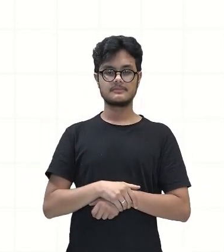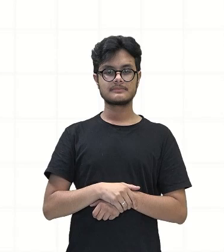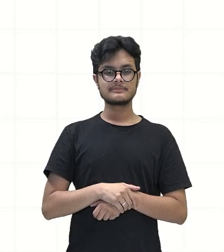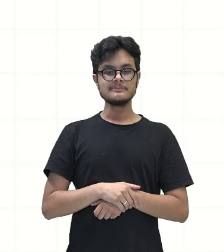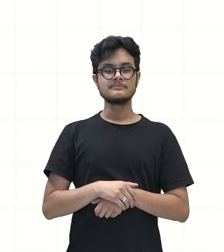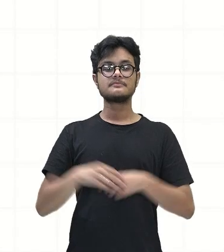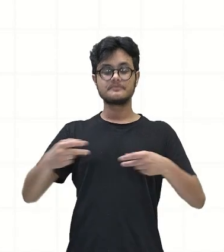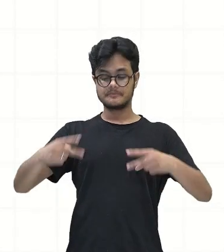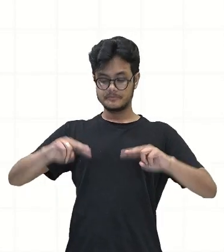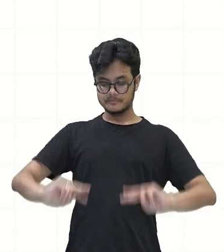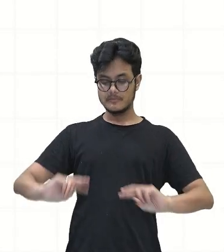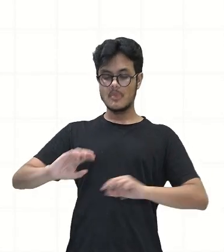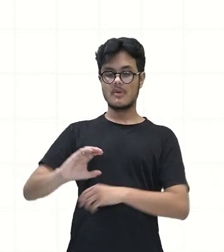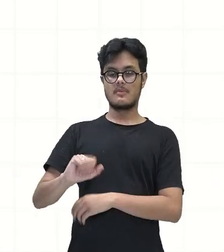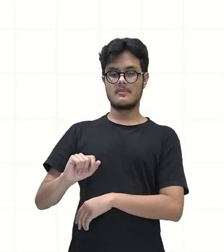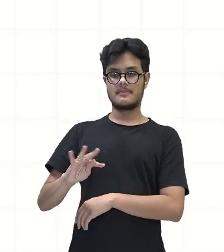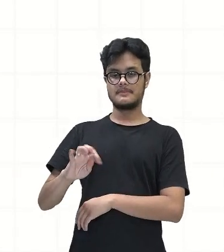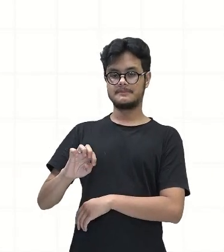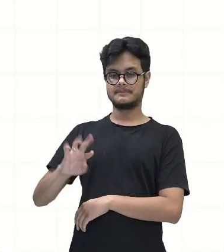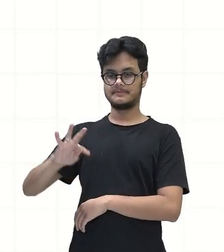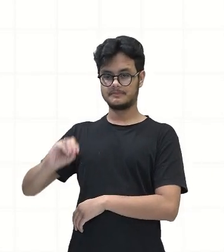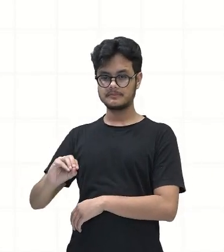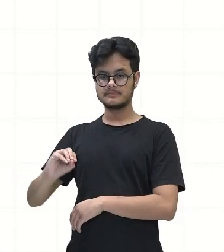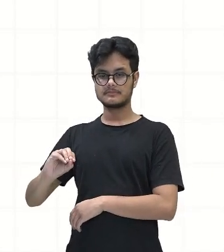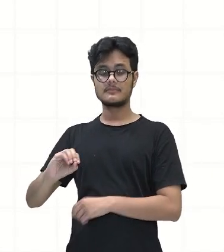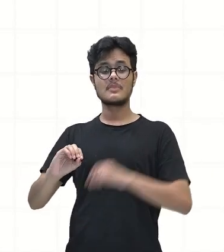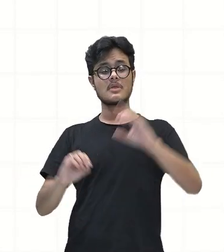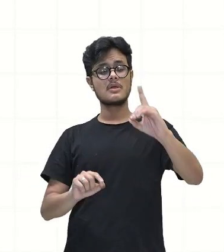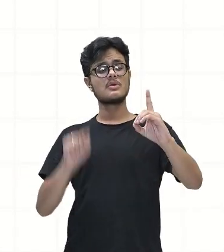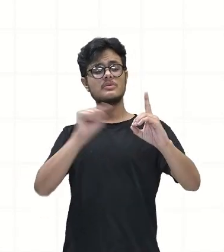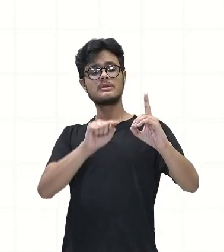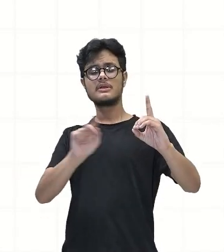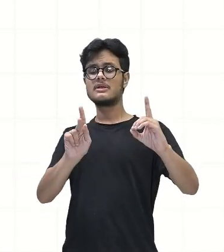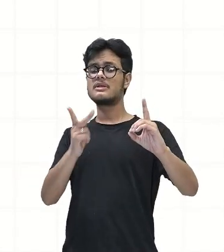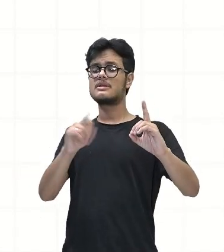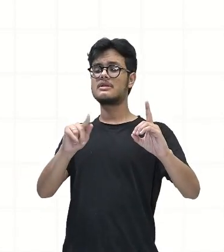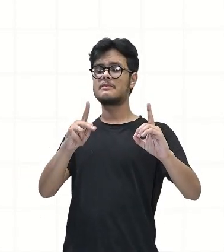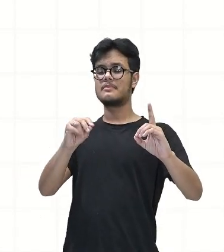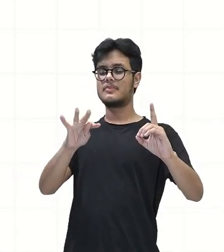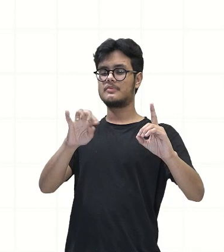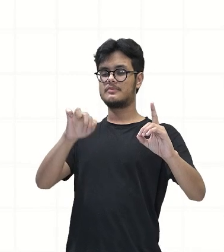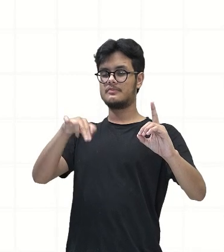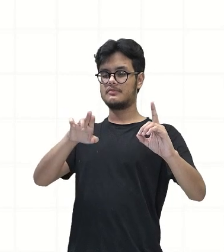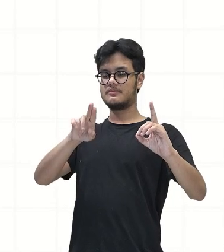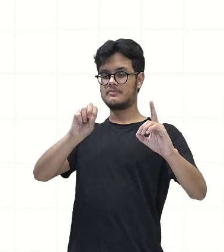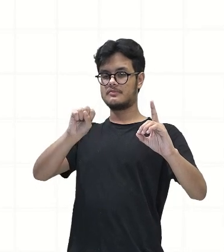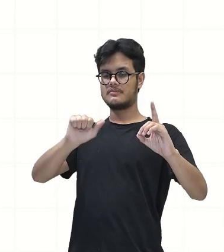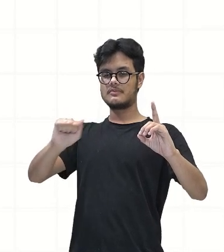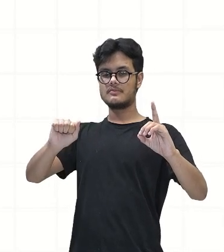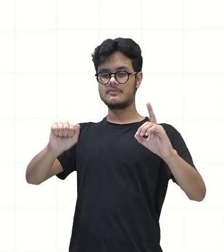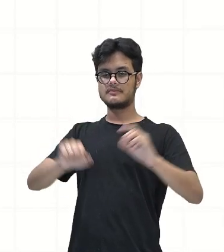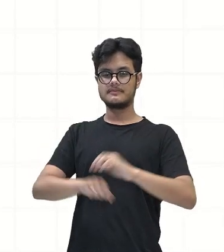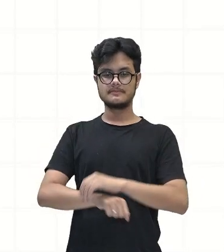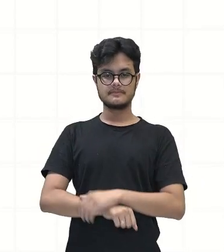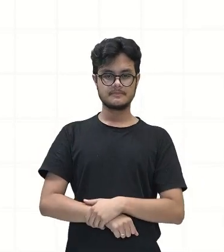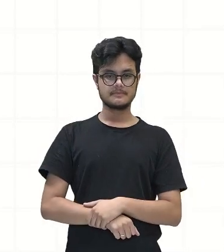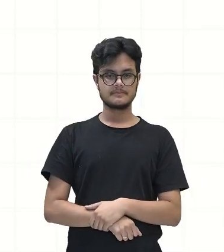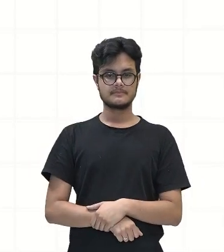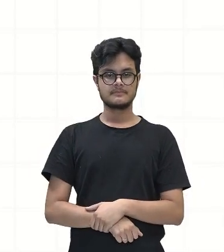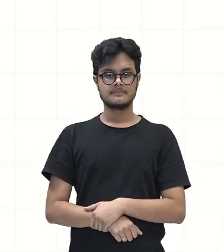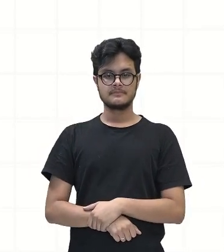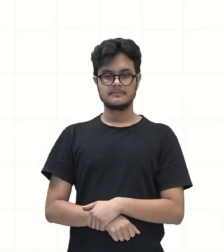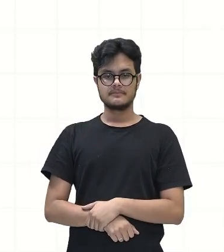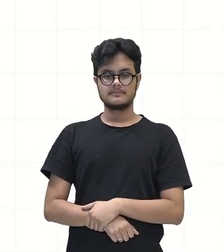Esse outro lado aqui também é cateto. E agora essa diagonal, ela é a